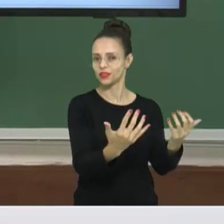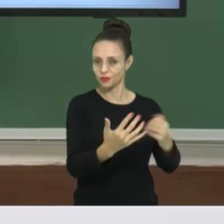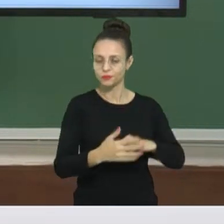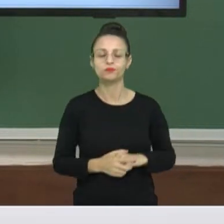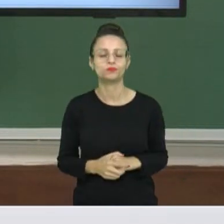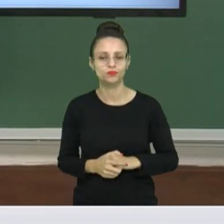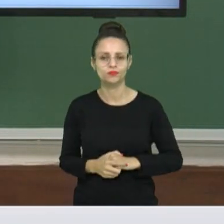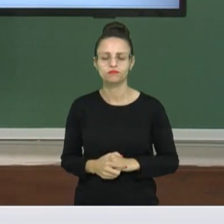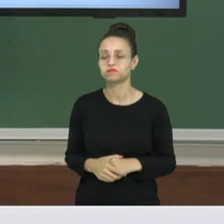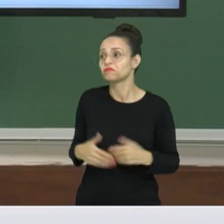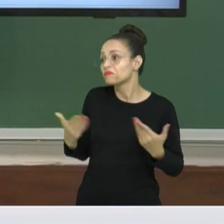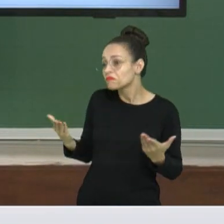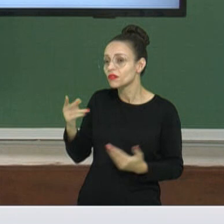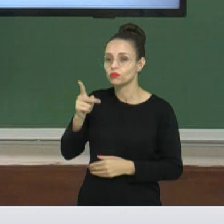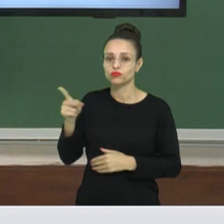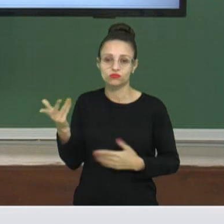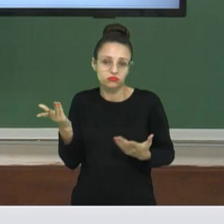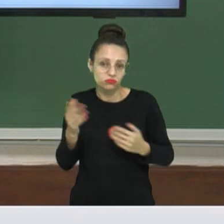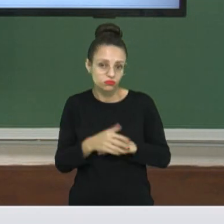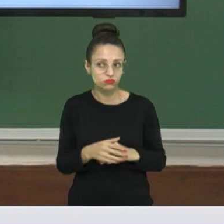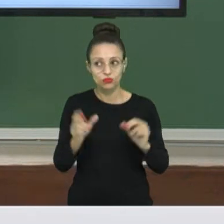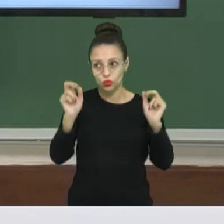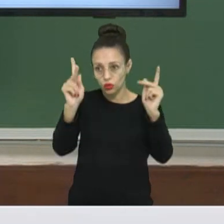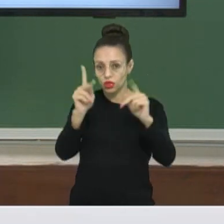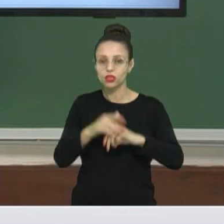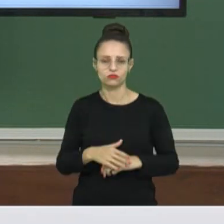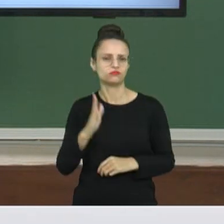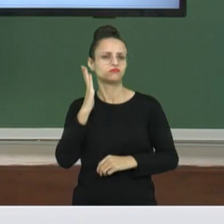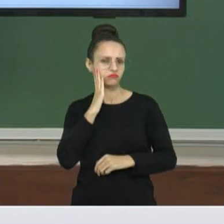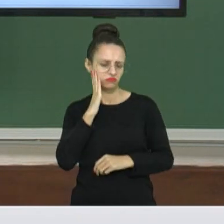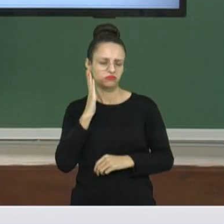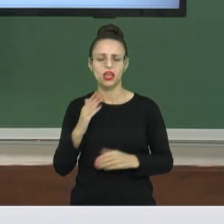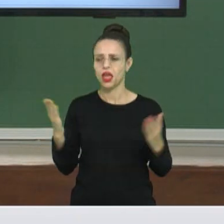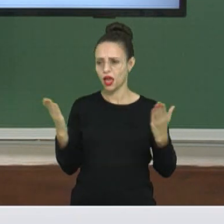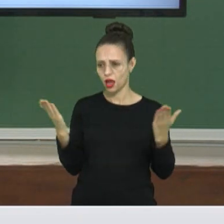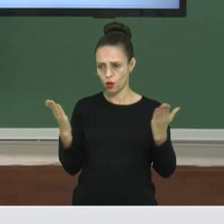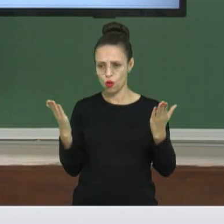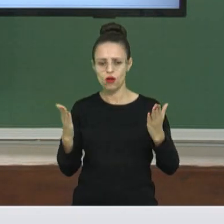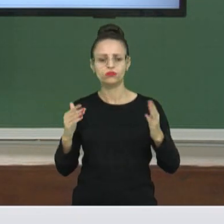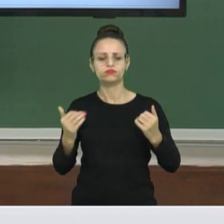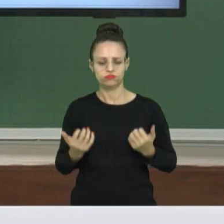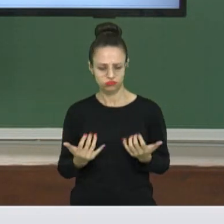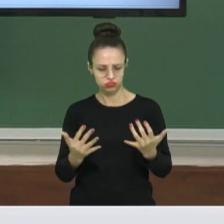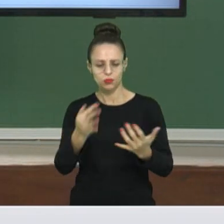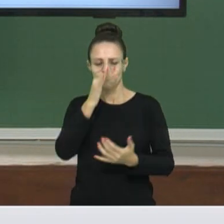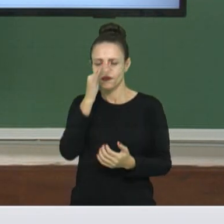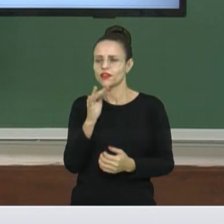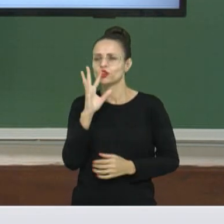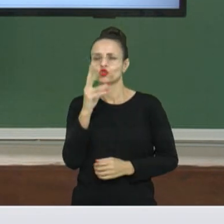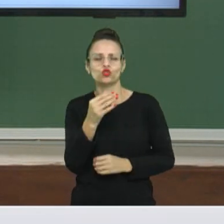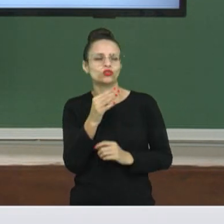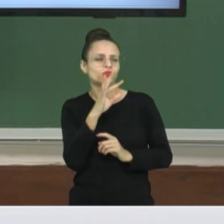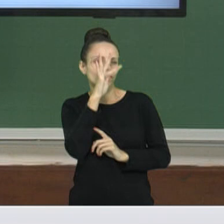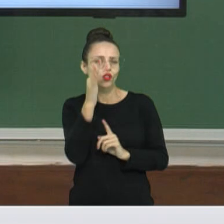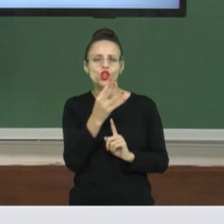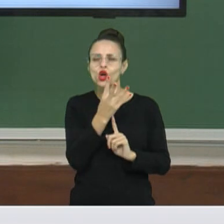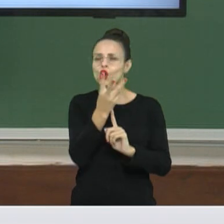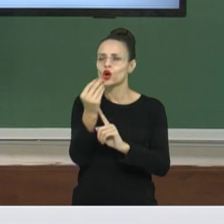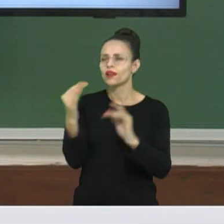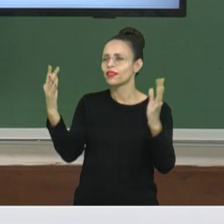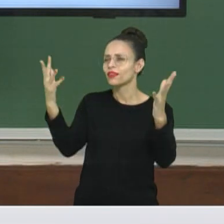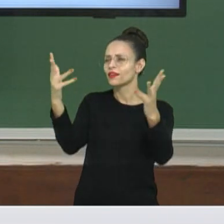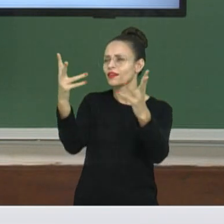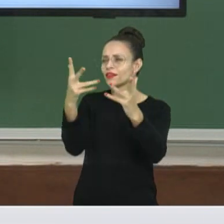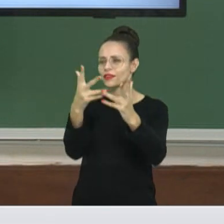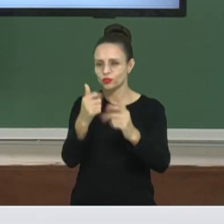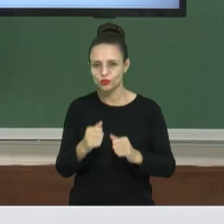primavera. Tá, professora? Tudo bem, eu sei que nós estamos na primavera. Tá tudo florido e perfumado por aí. Tá